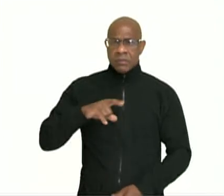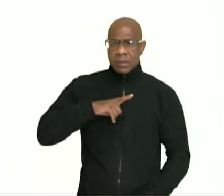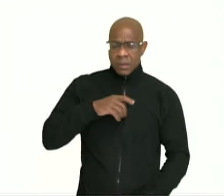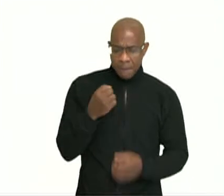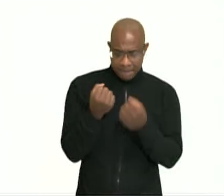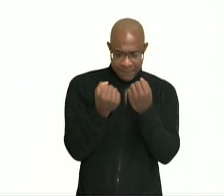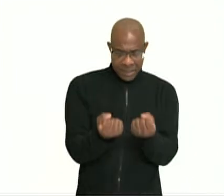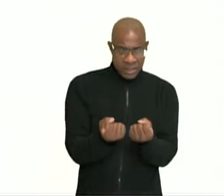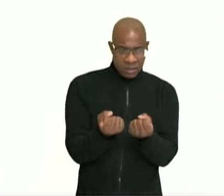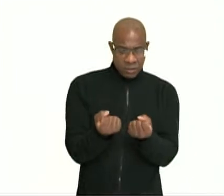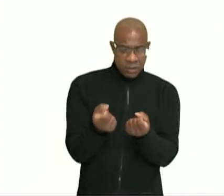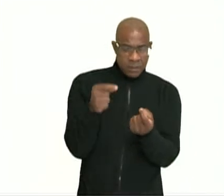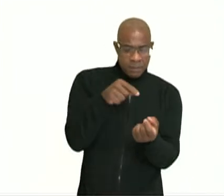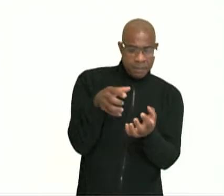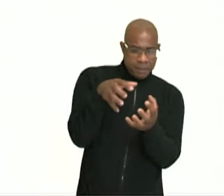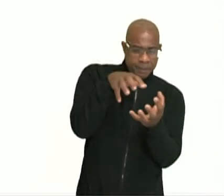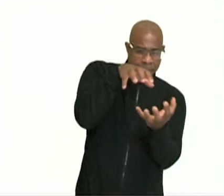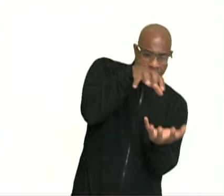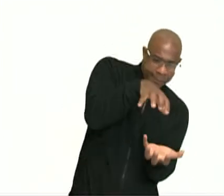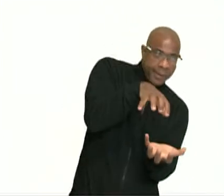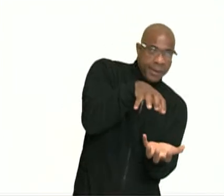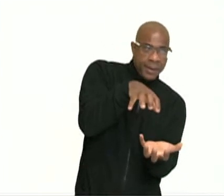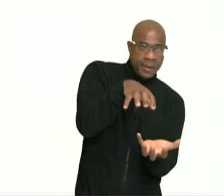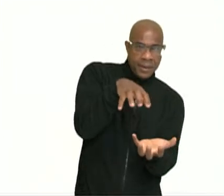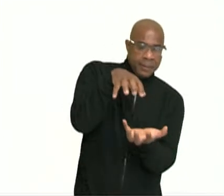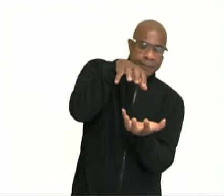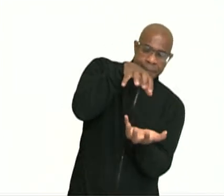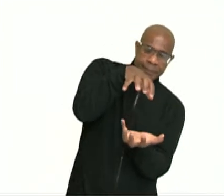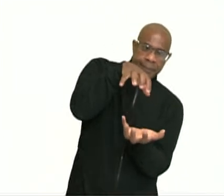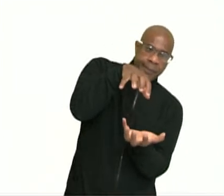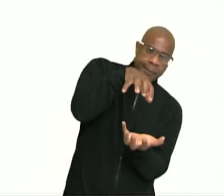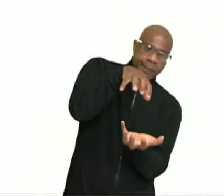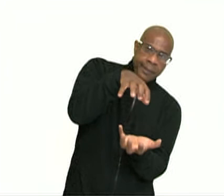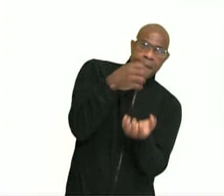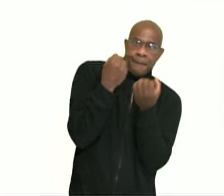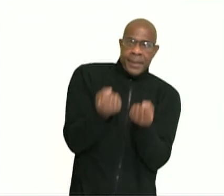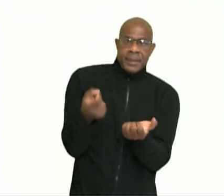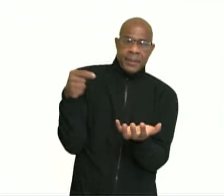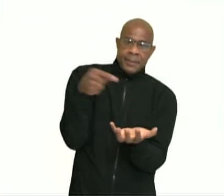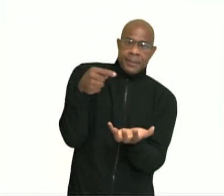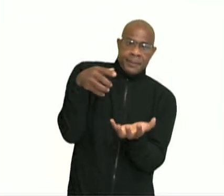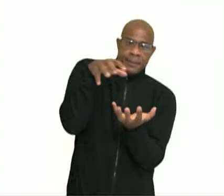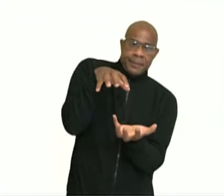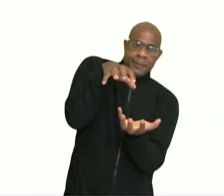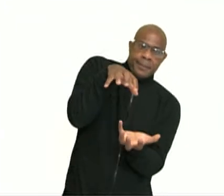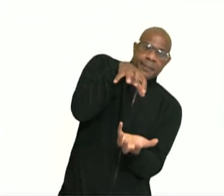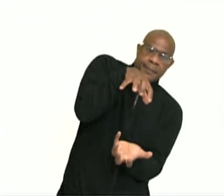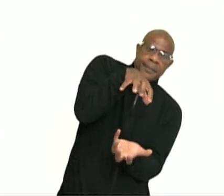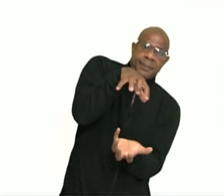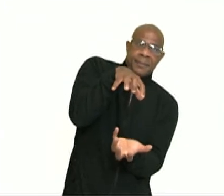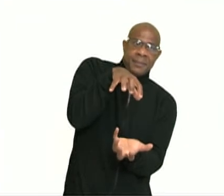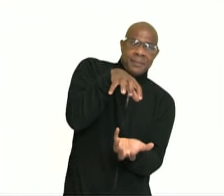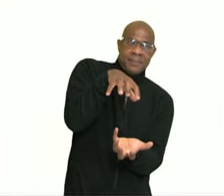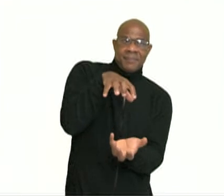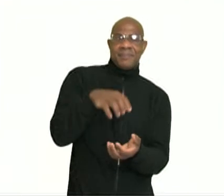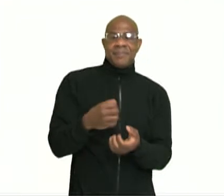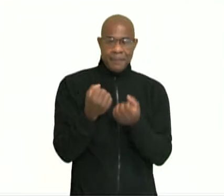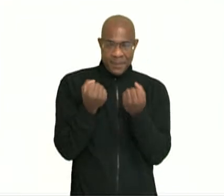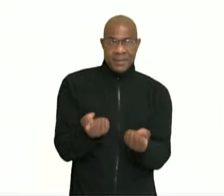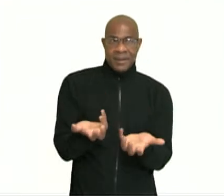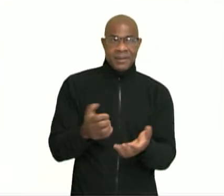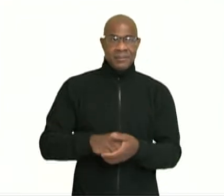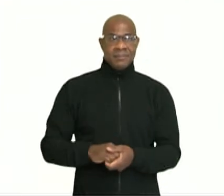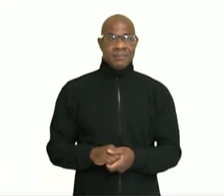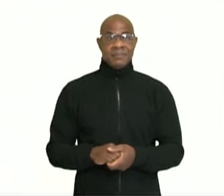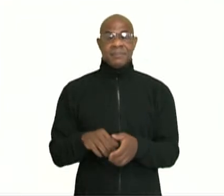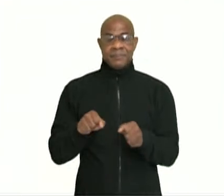peso maior para cá, a tendência é que aqui fique mais pesado. É isso que está dizendo ali, tá?